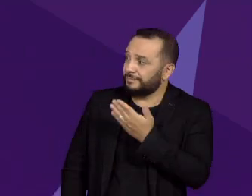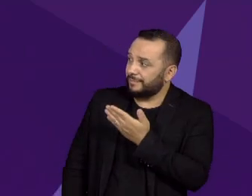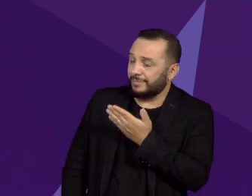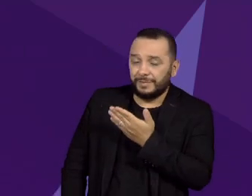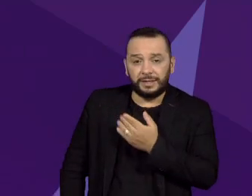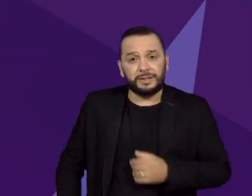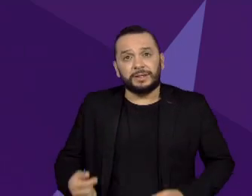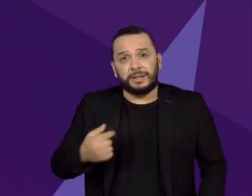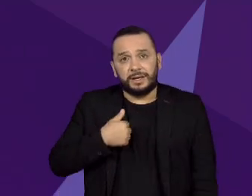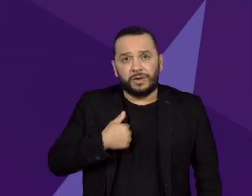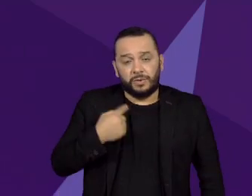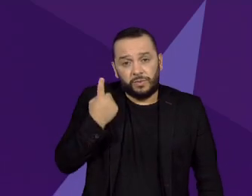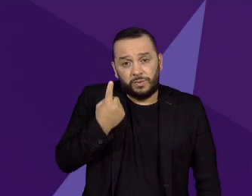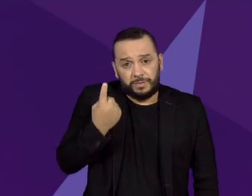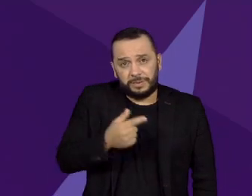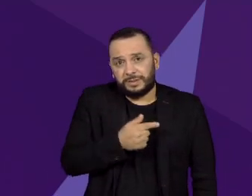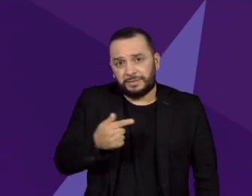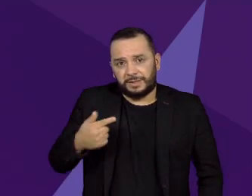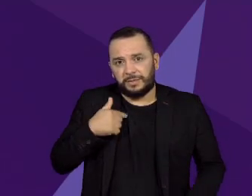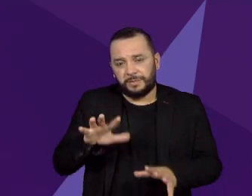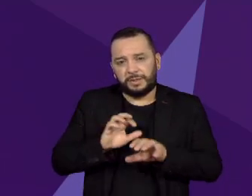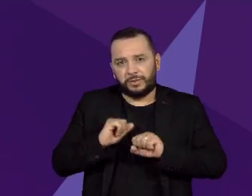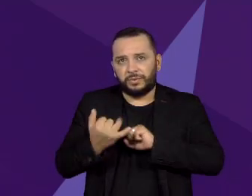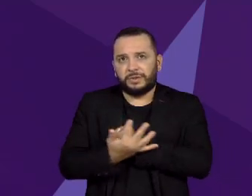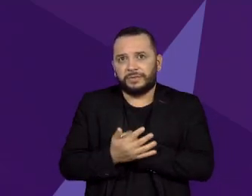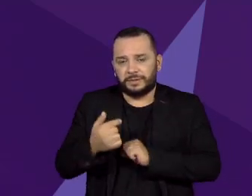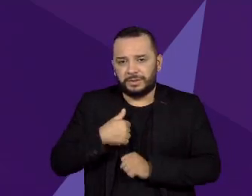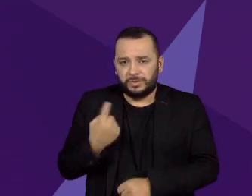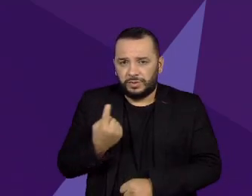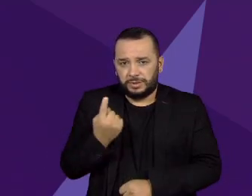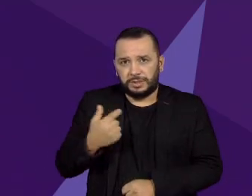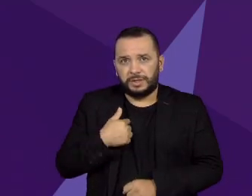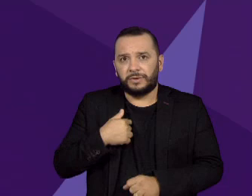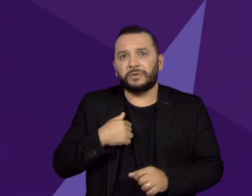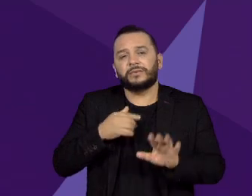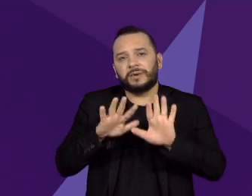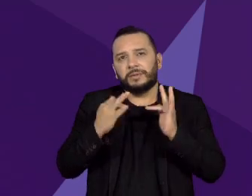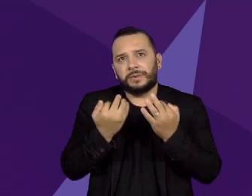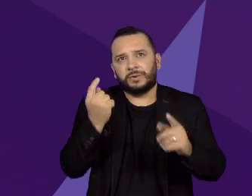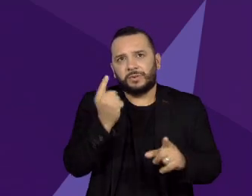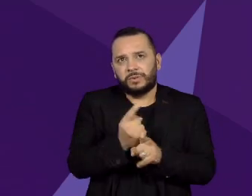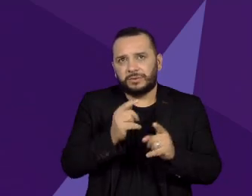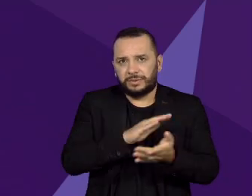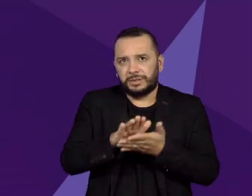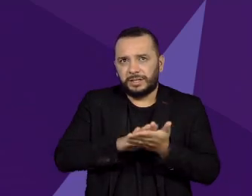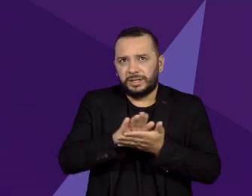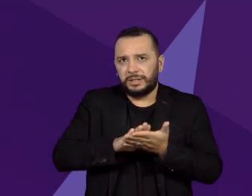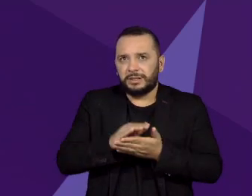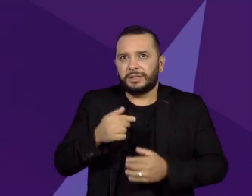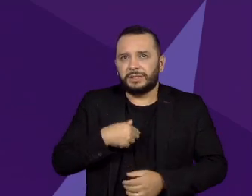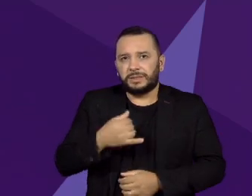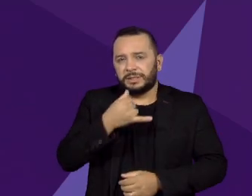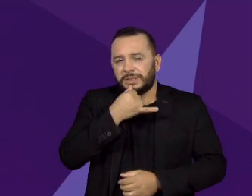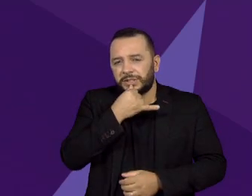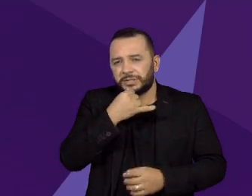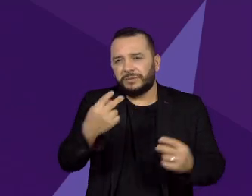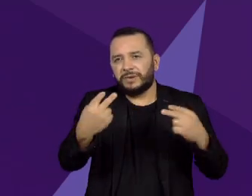uma semana que testei positivo para o coronavírus. Não vejo minha família desde então, que deve estar bastante triste por não me ver.